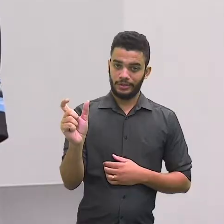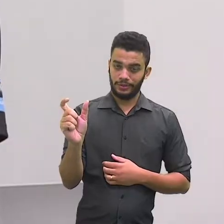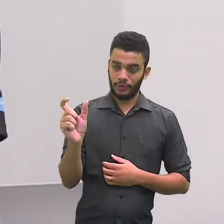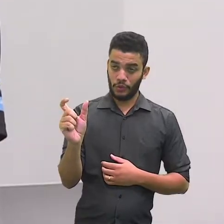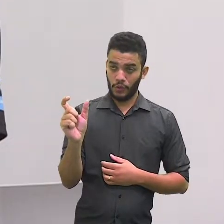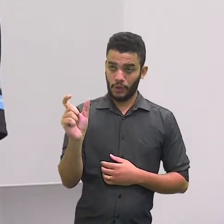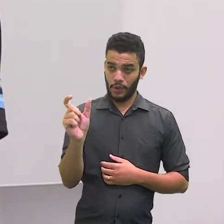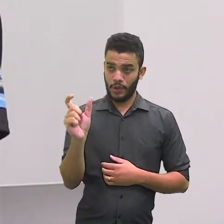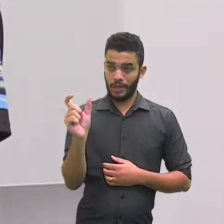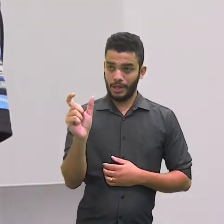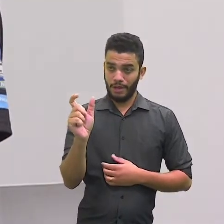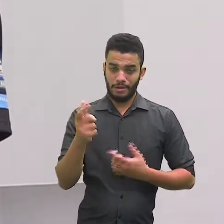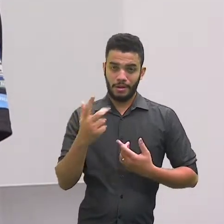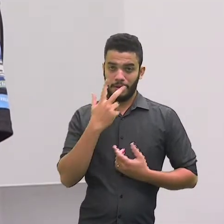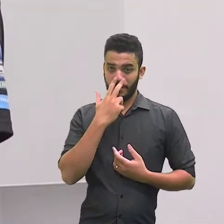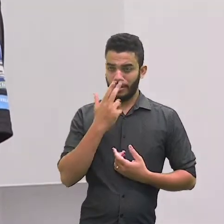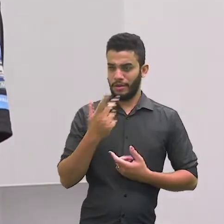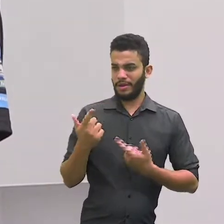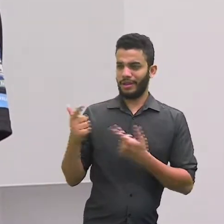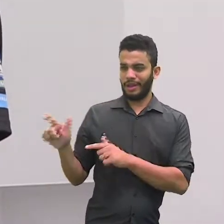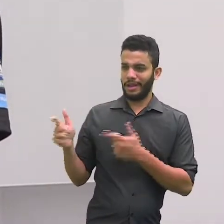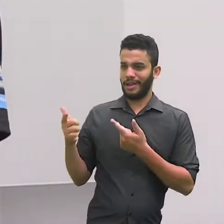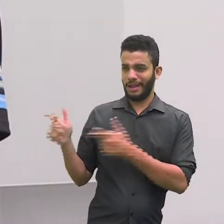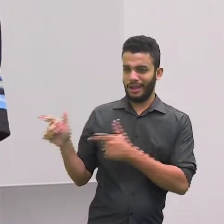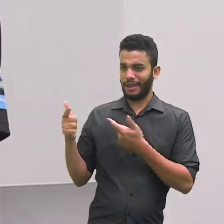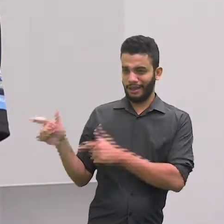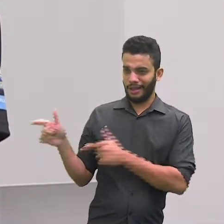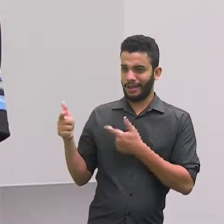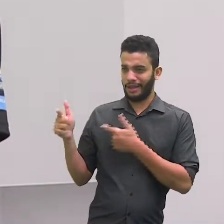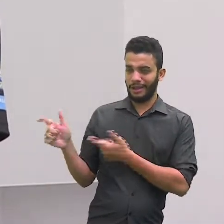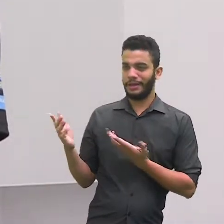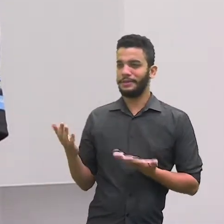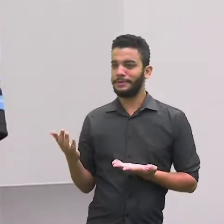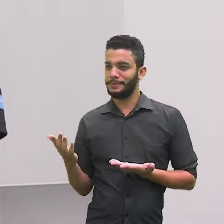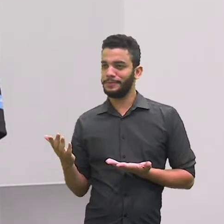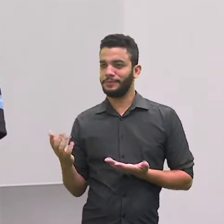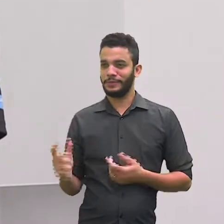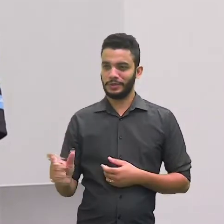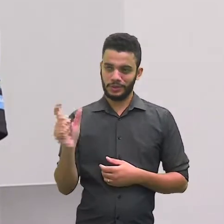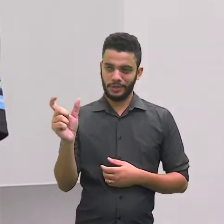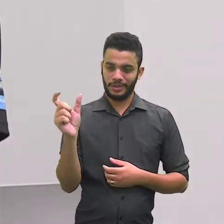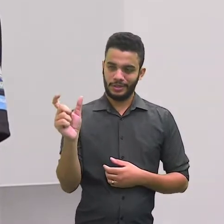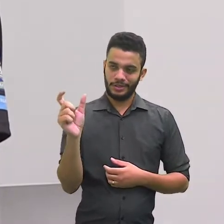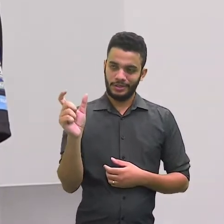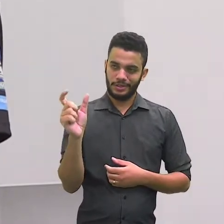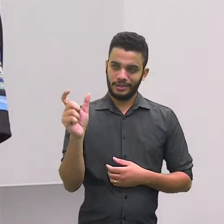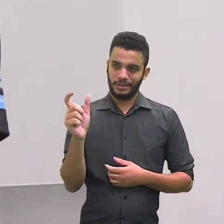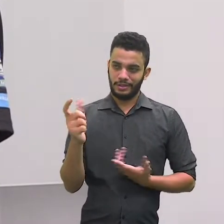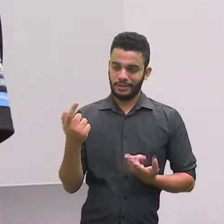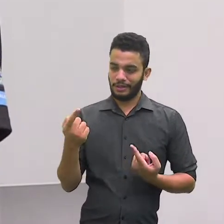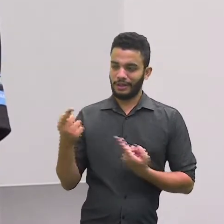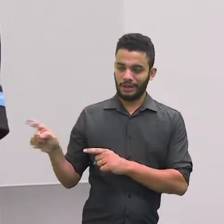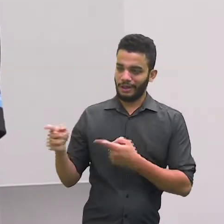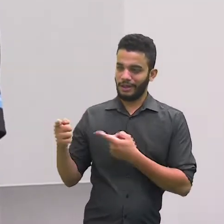caçoação. Pode repetir, por favor? Calma. Sua palavra é caçoando.